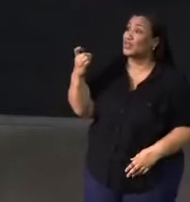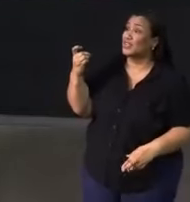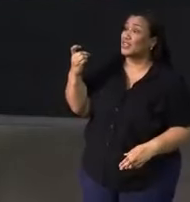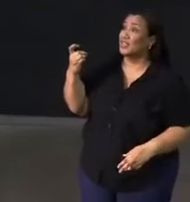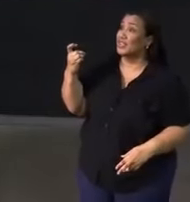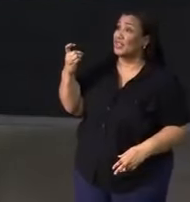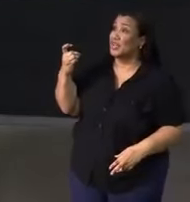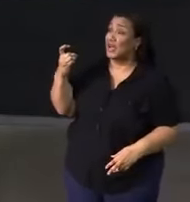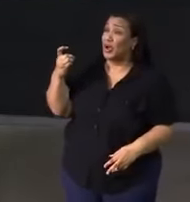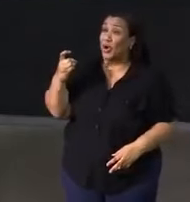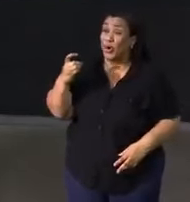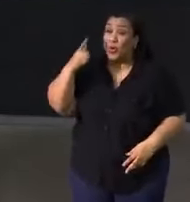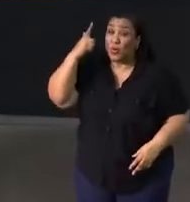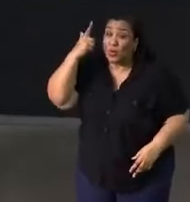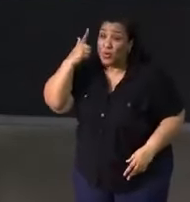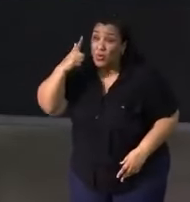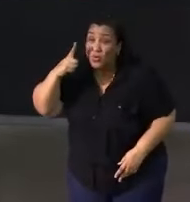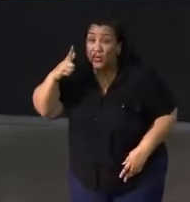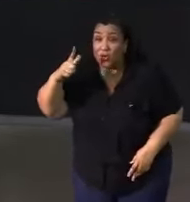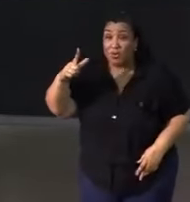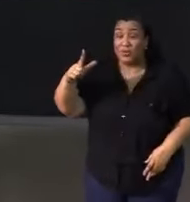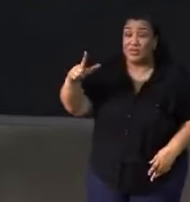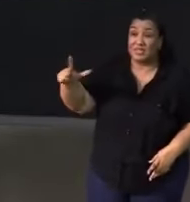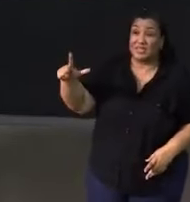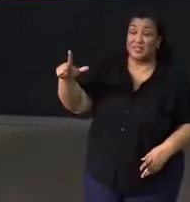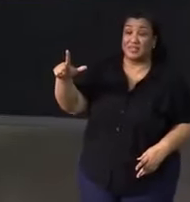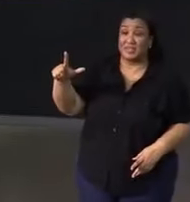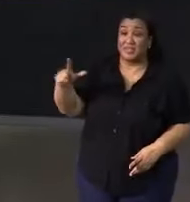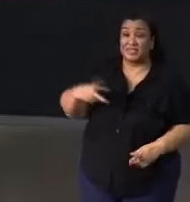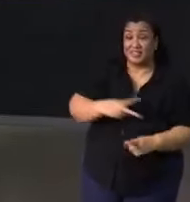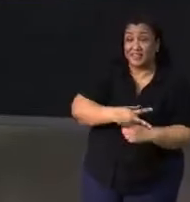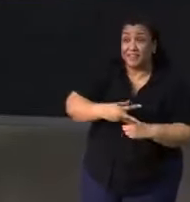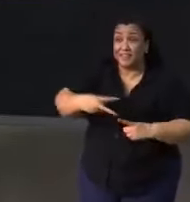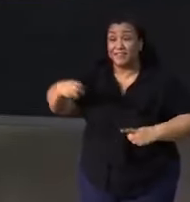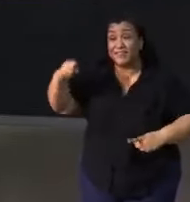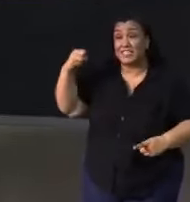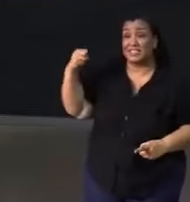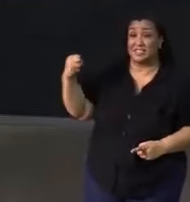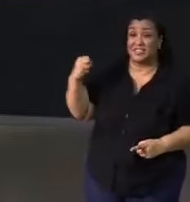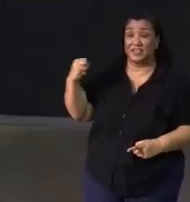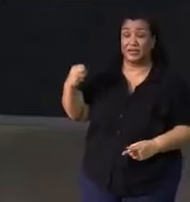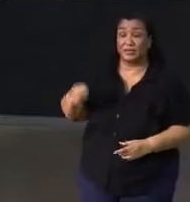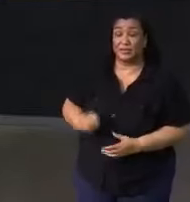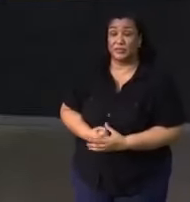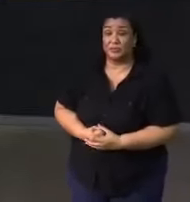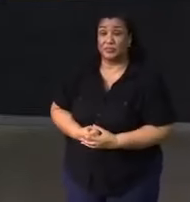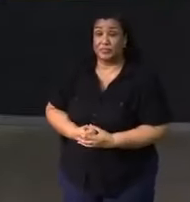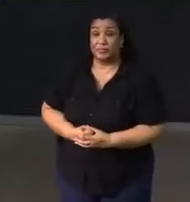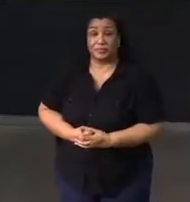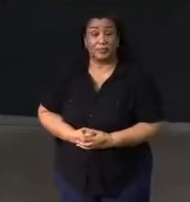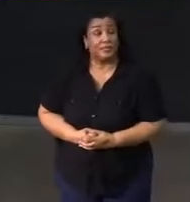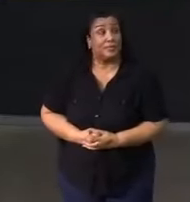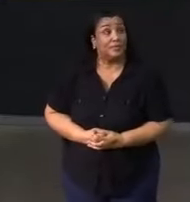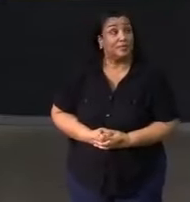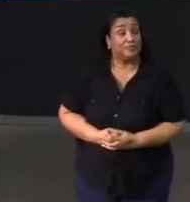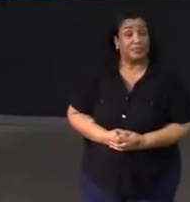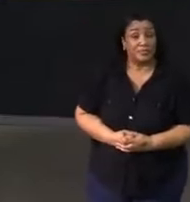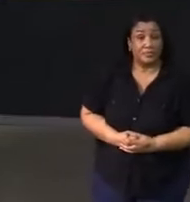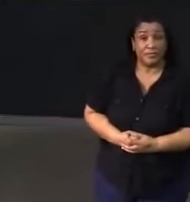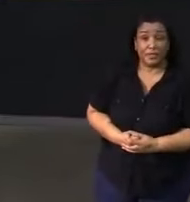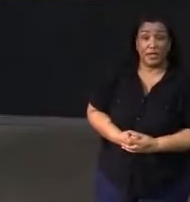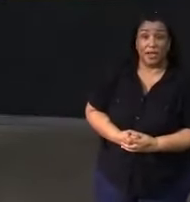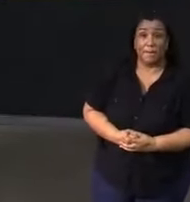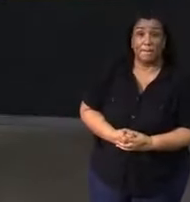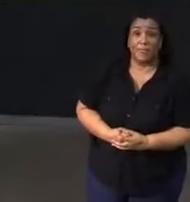alcançaram postos extraordinários, apesar de terem vindo de suas pequenas tribos. Eles